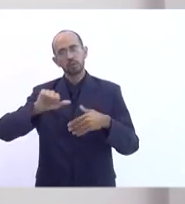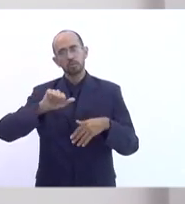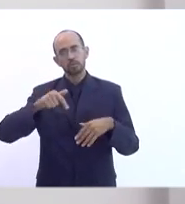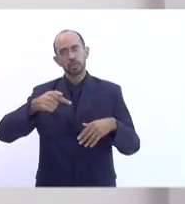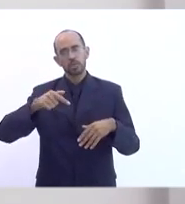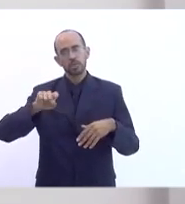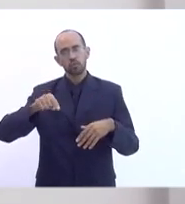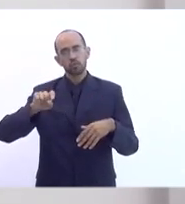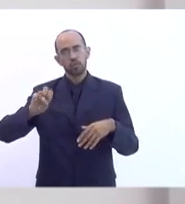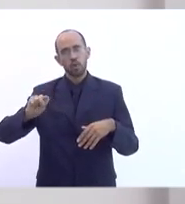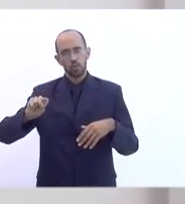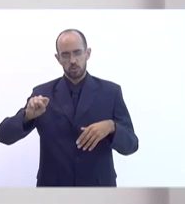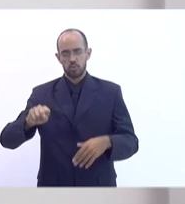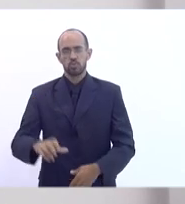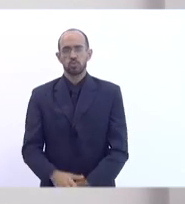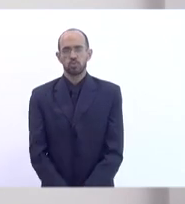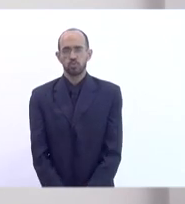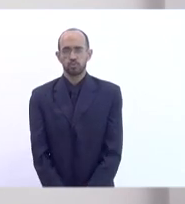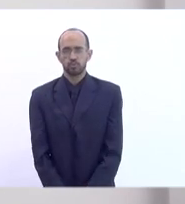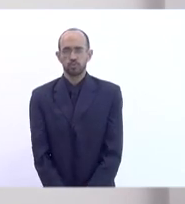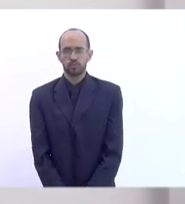Ah pode pá